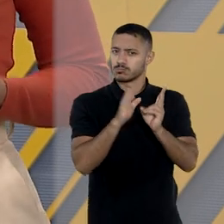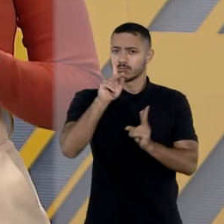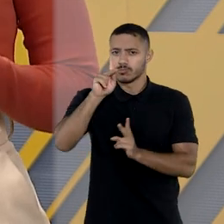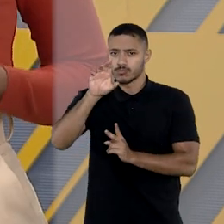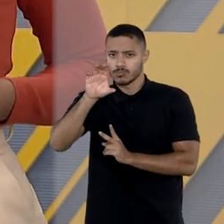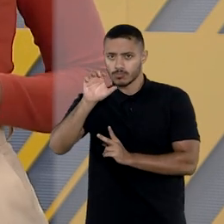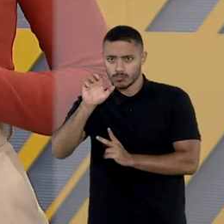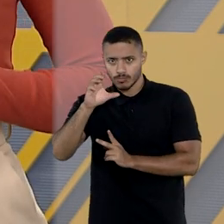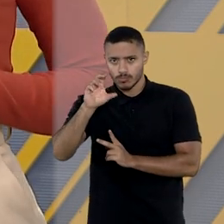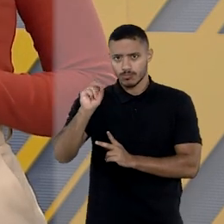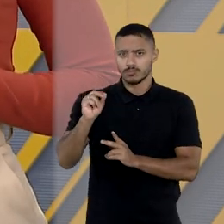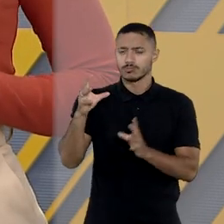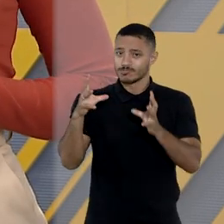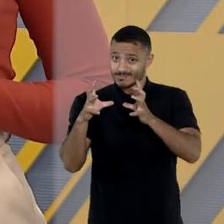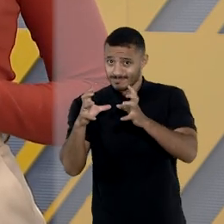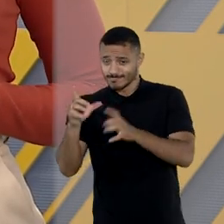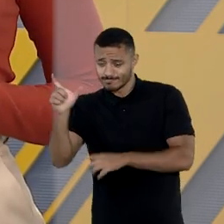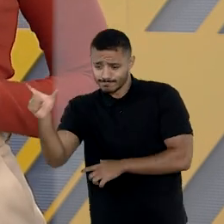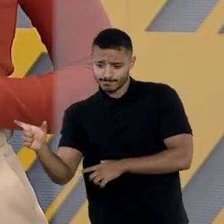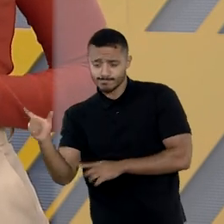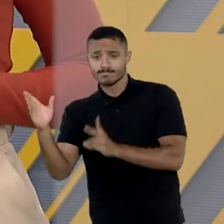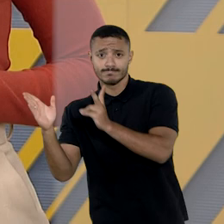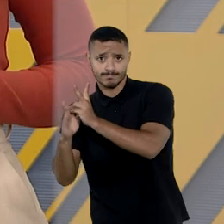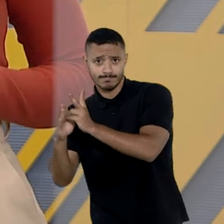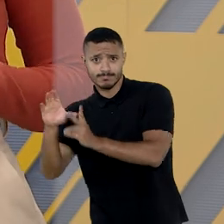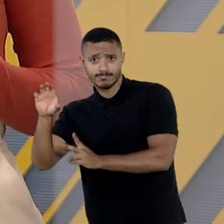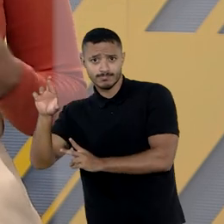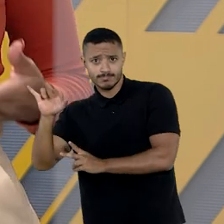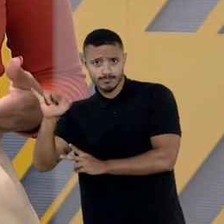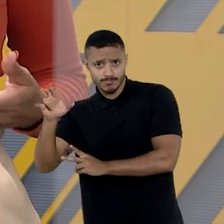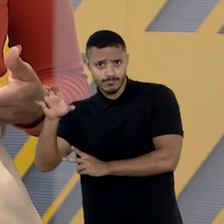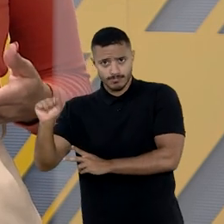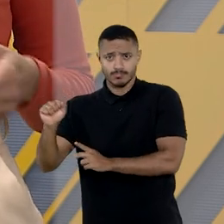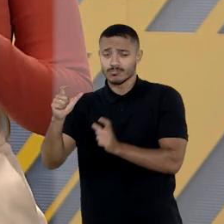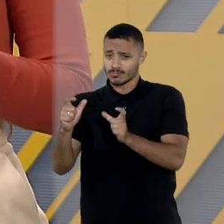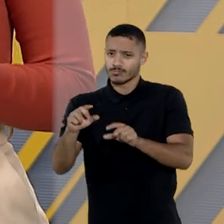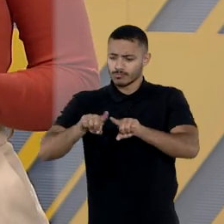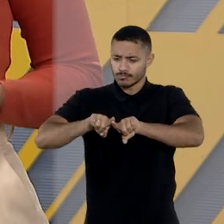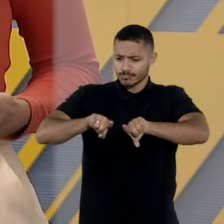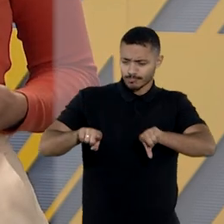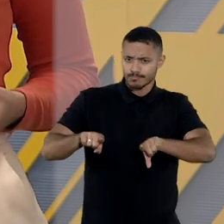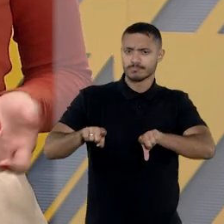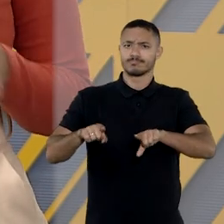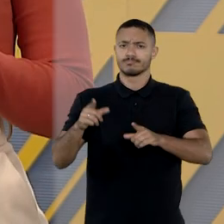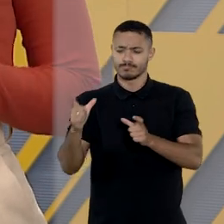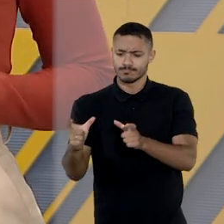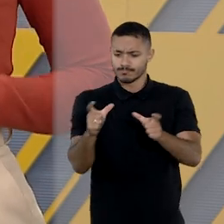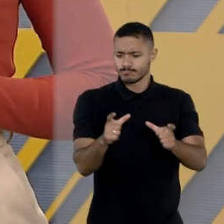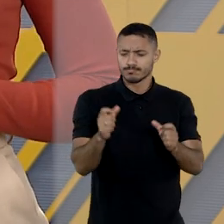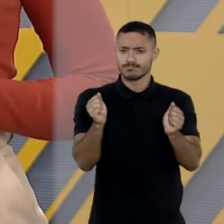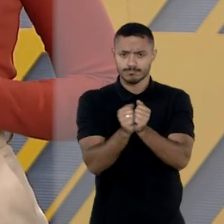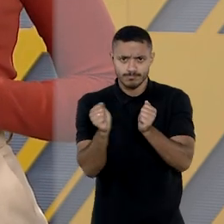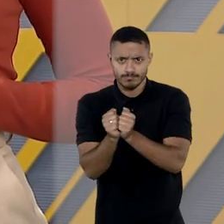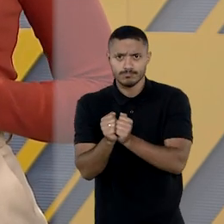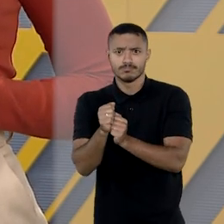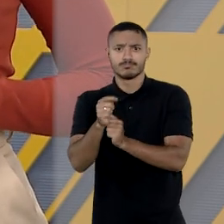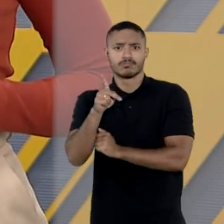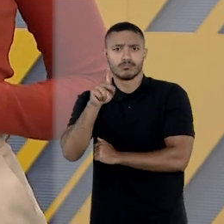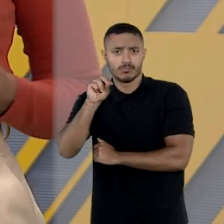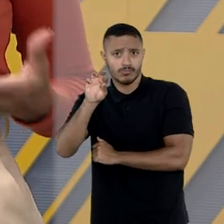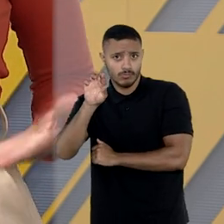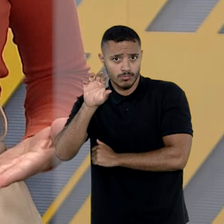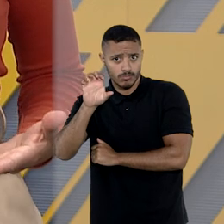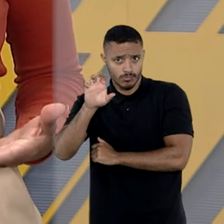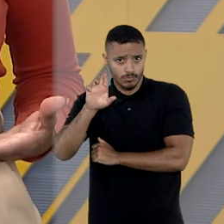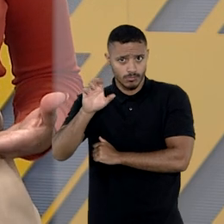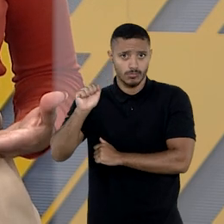Fulcaxó, atualmente em conflito com a etnia Cariri-Xocó, com a qual divide o mesmo território no município de Porto Real do